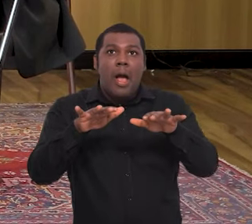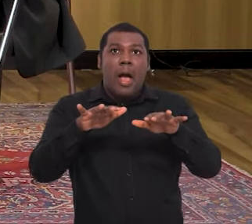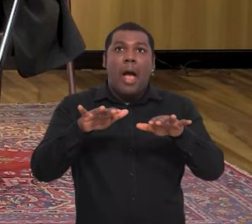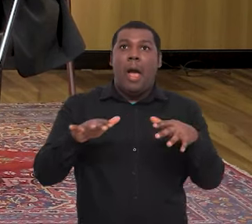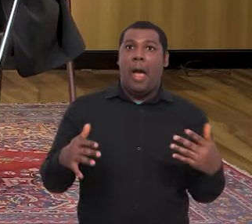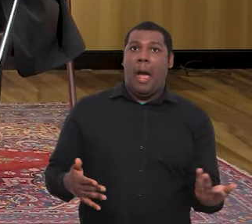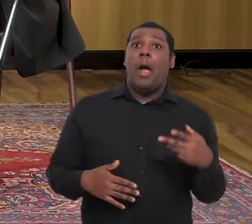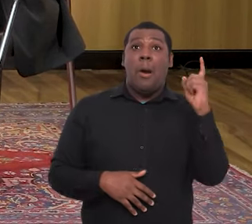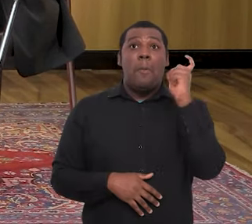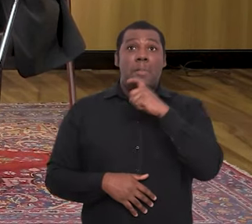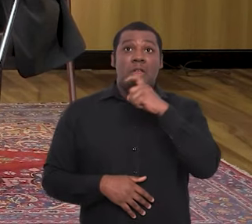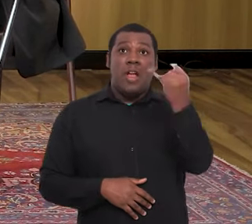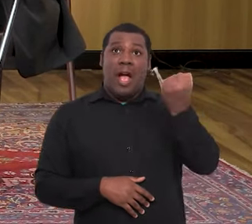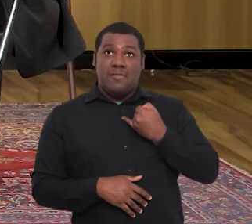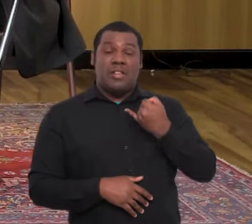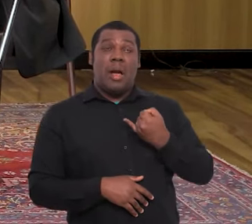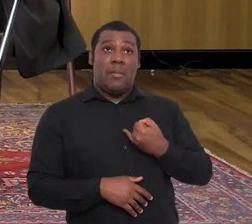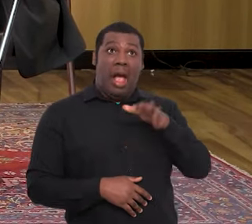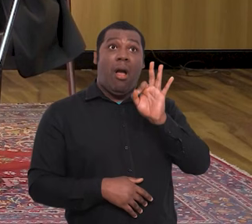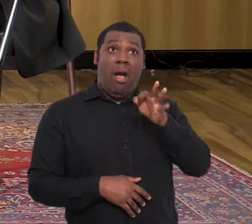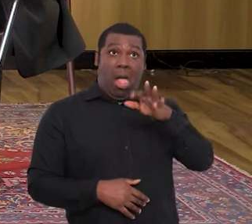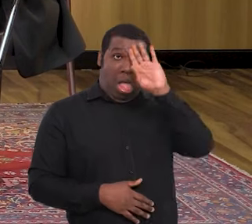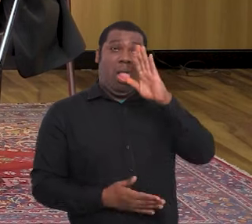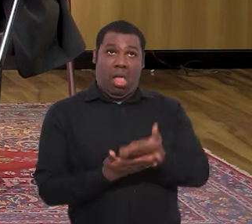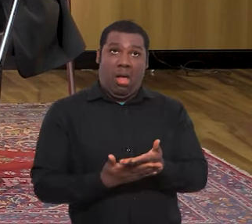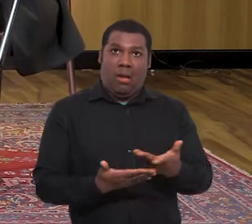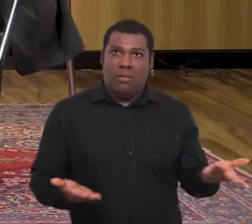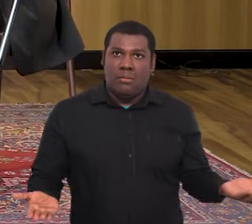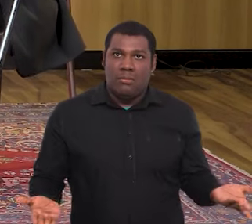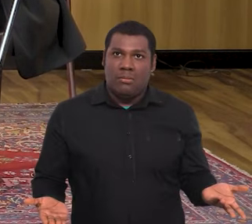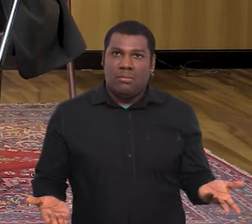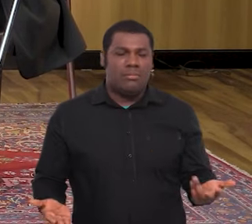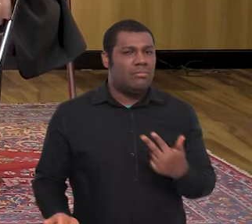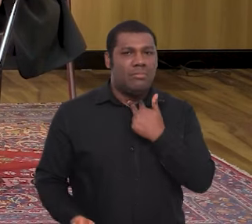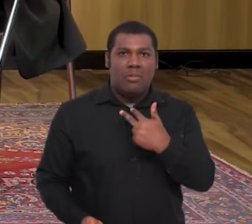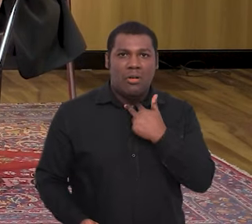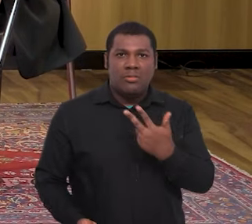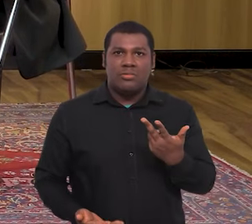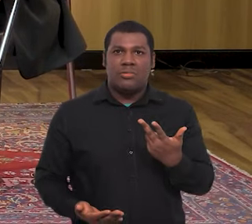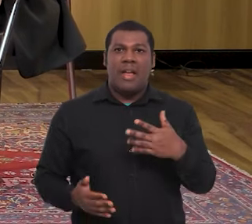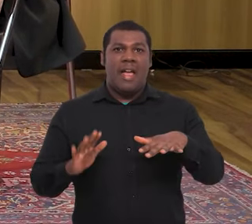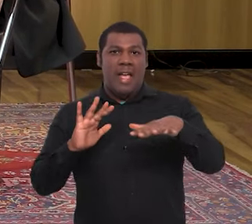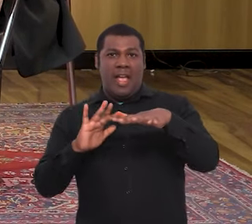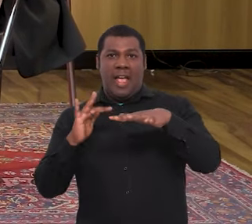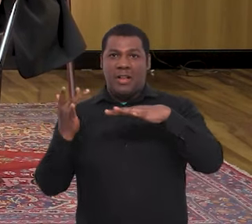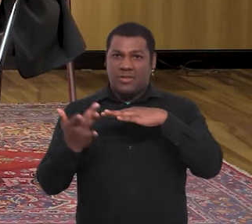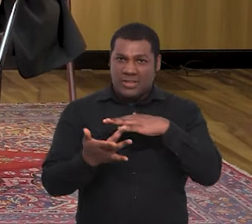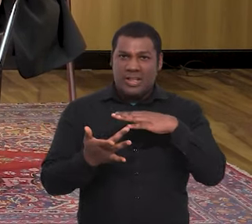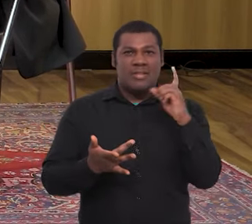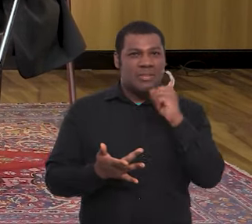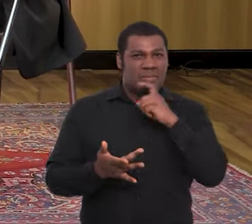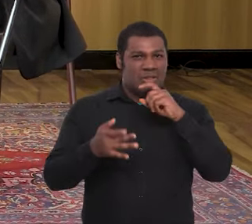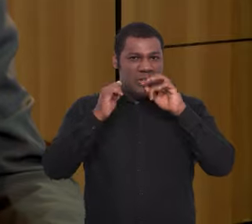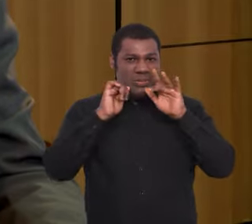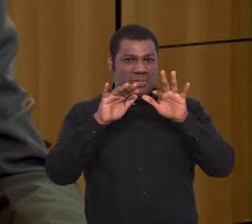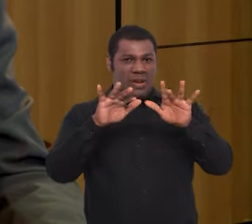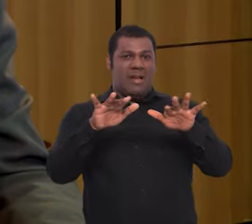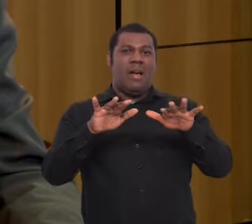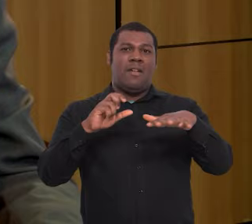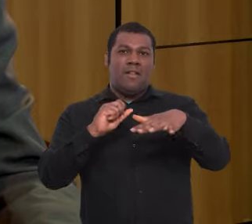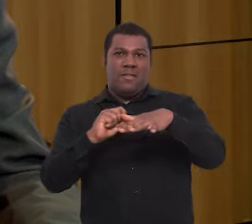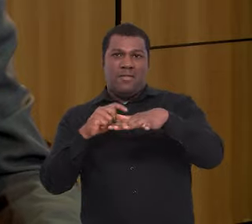disse e disse da maneira mais e desqualificada ada possível a partir das redes sociais as redes